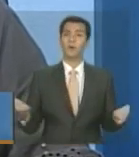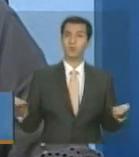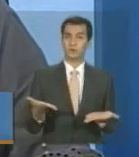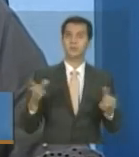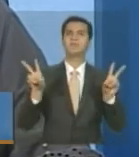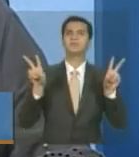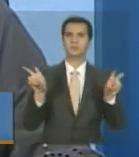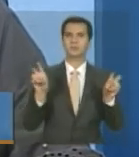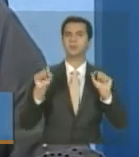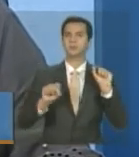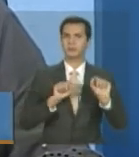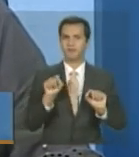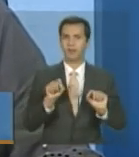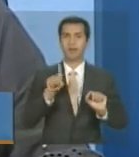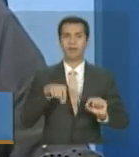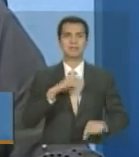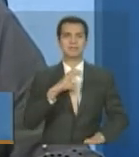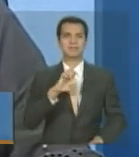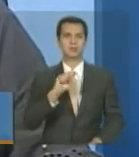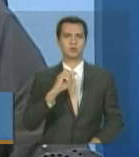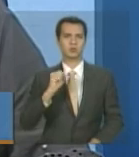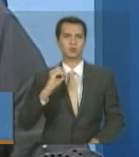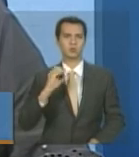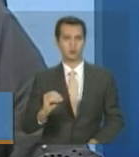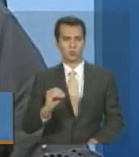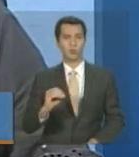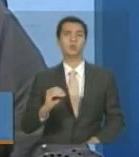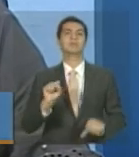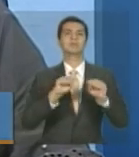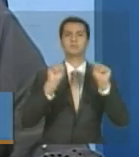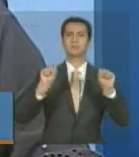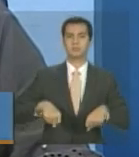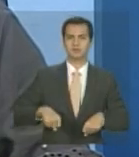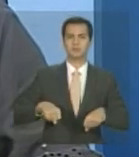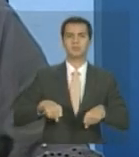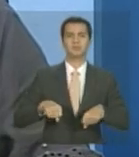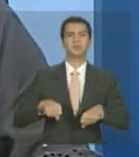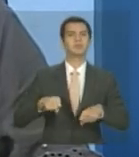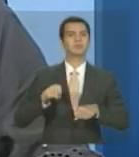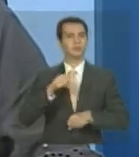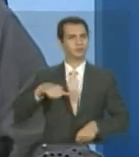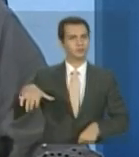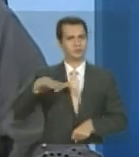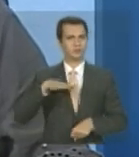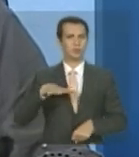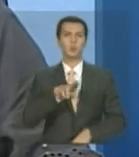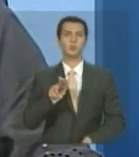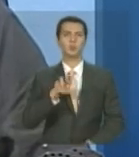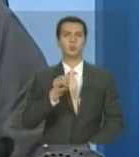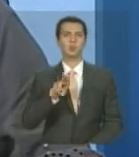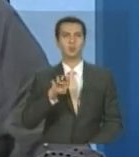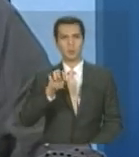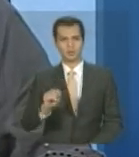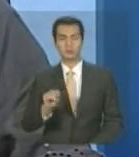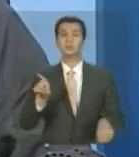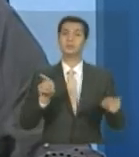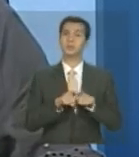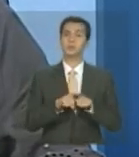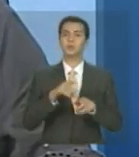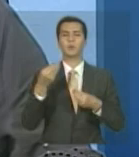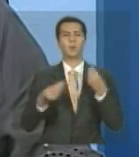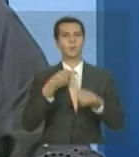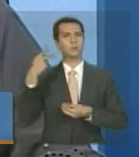falar sobre o Censo do Sistema Único de Assistência Social, SUAS, e sobre a política de senhas. Você